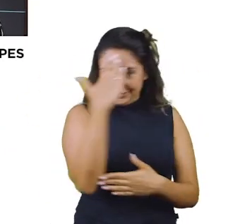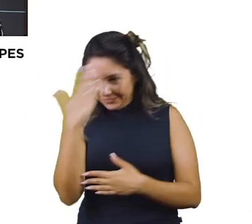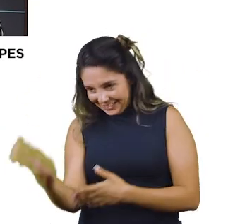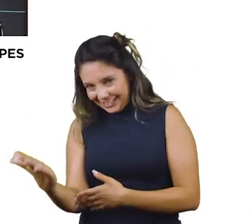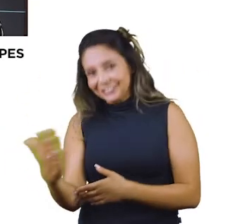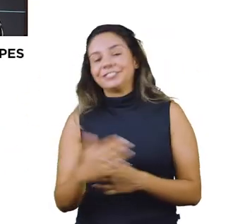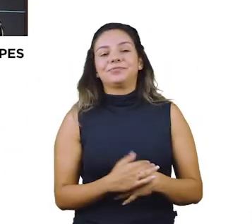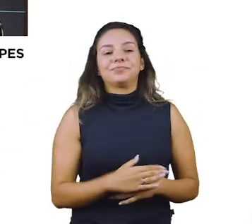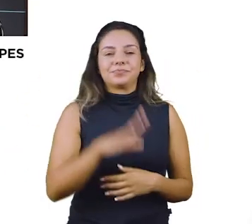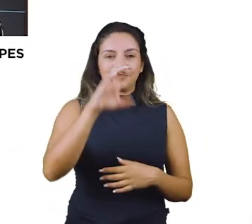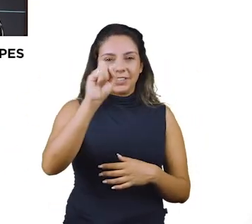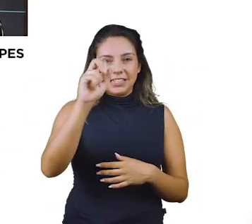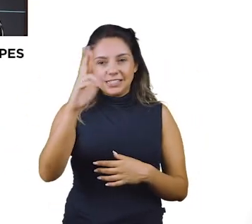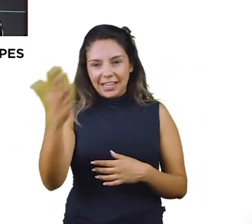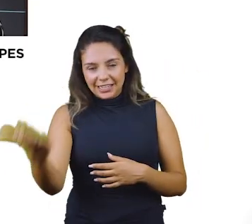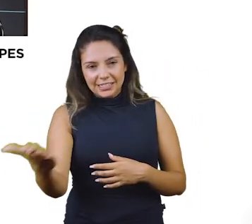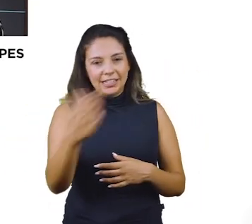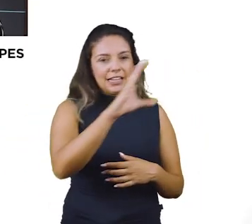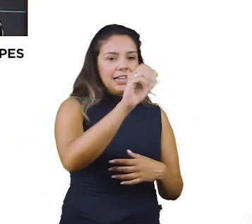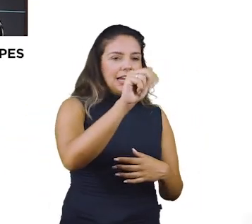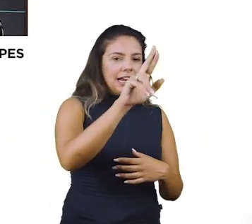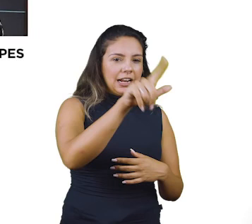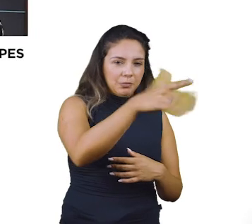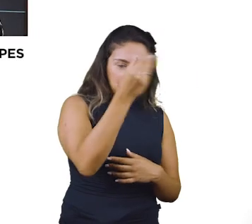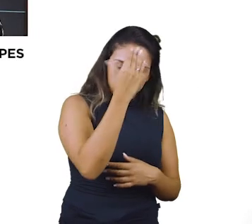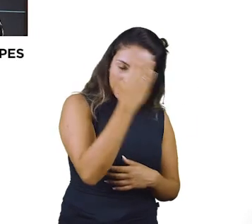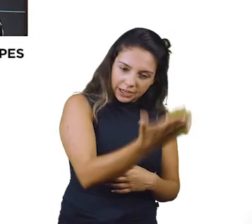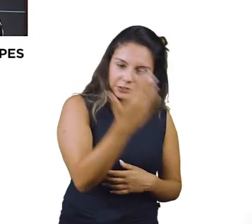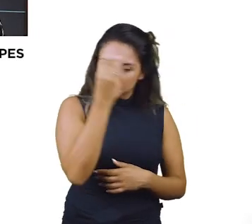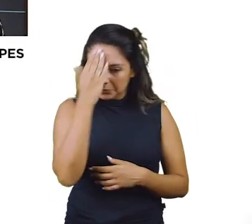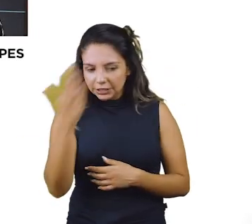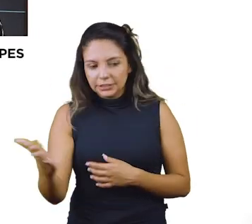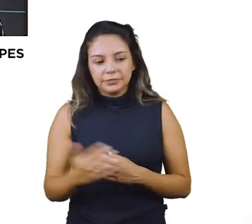Obrigado, César e Carlinhos Herculano.